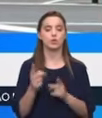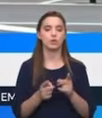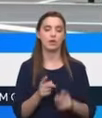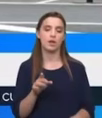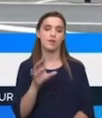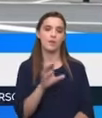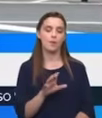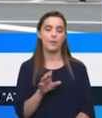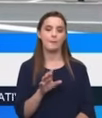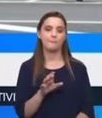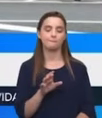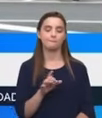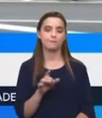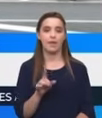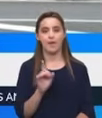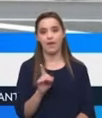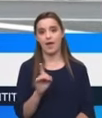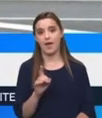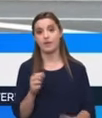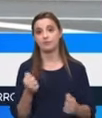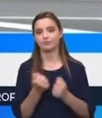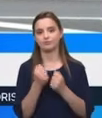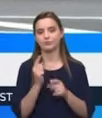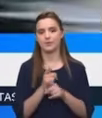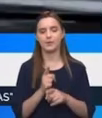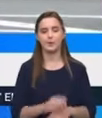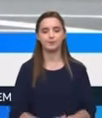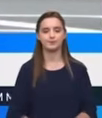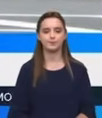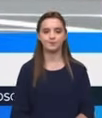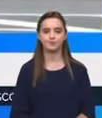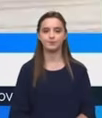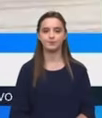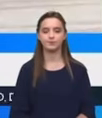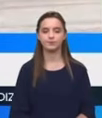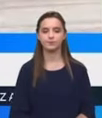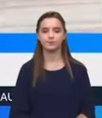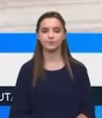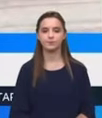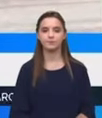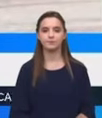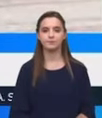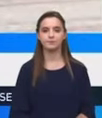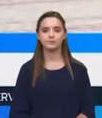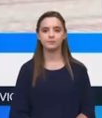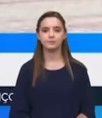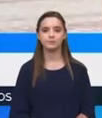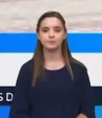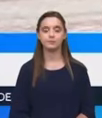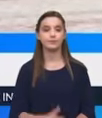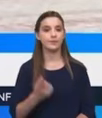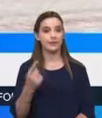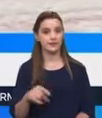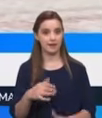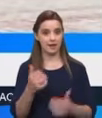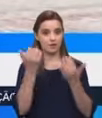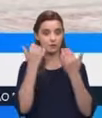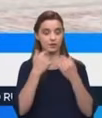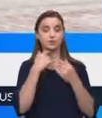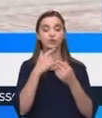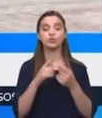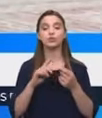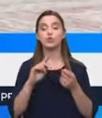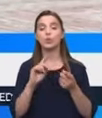de uma dimensão destas. E, Filipe, há aqui de facto, e por enquanto, muitas informações contraditórias. As exigências do